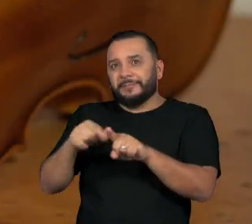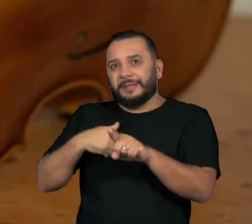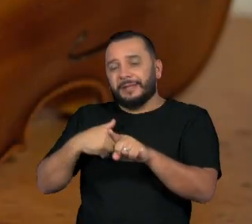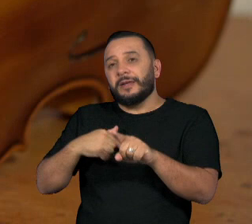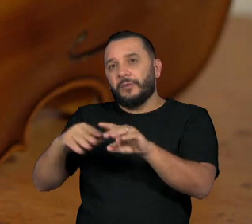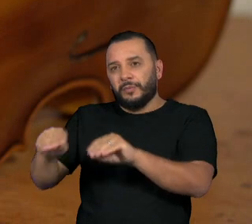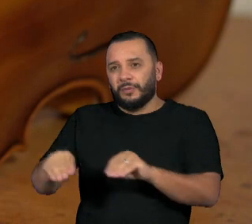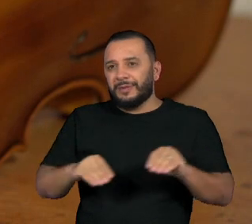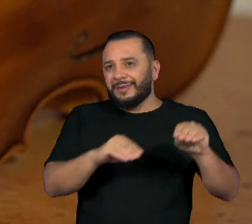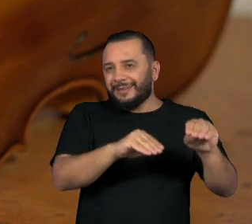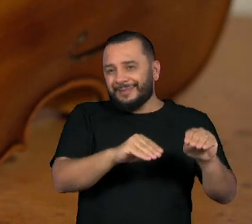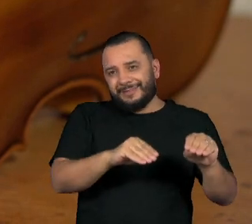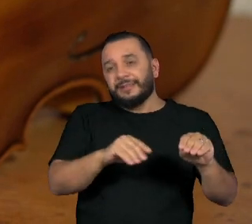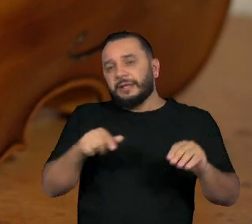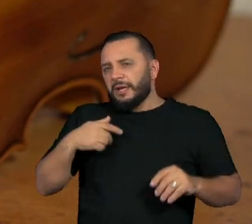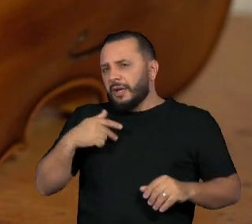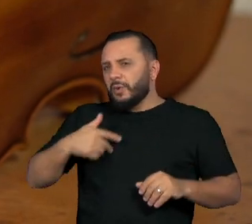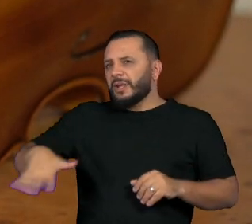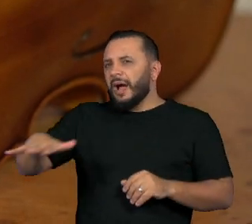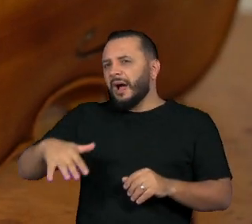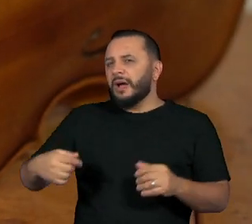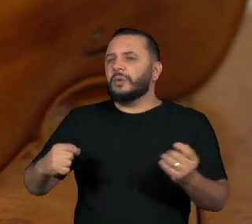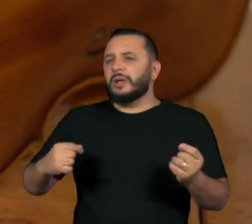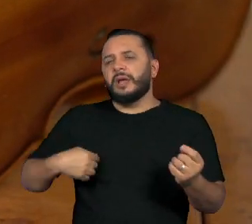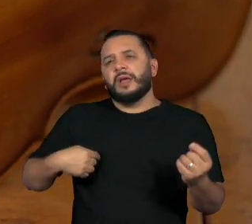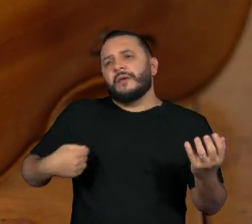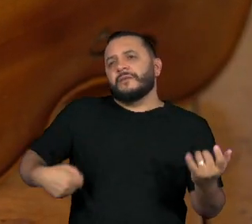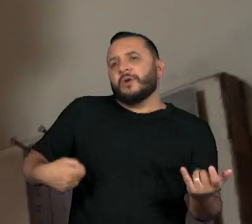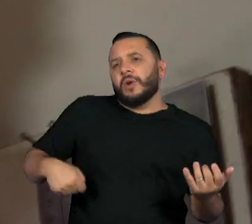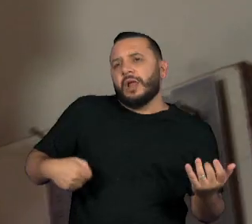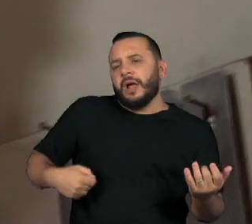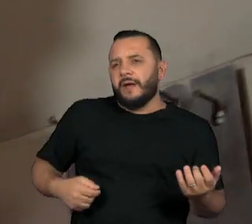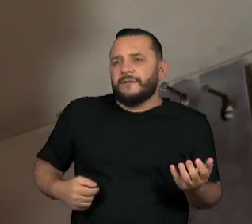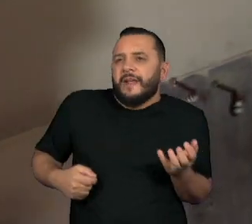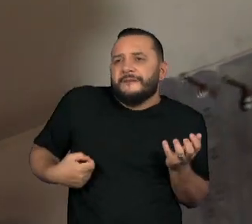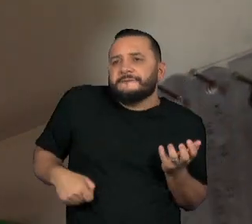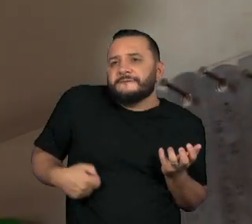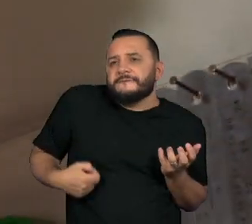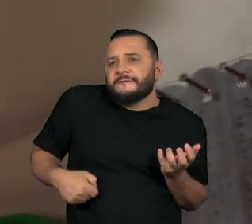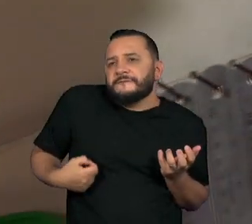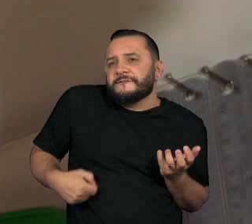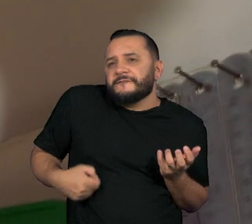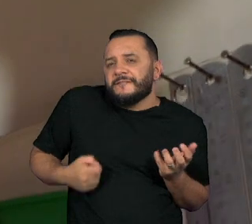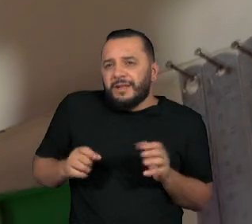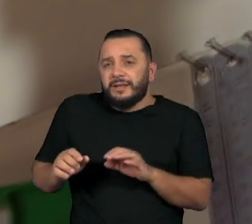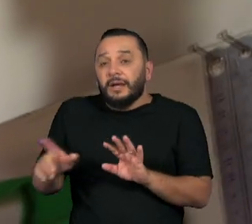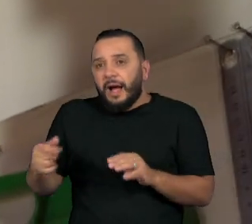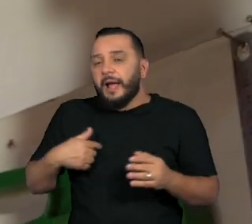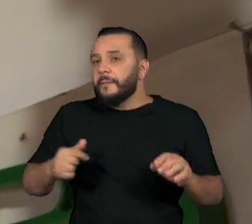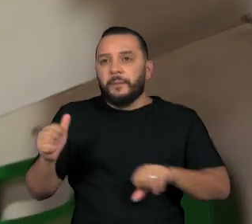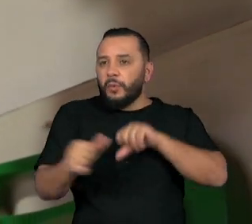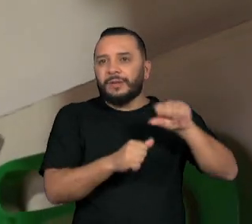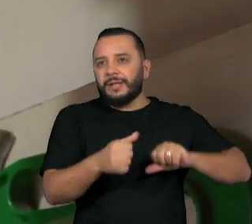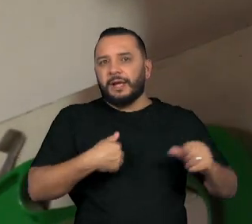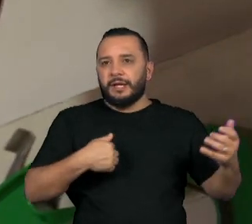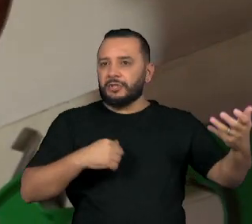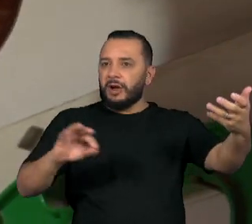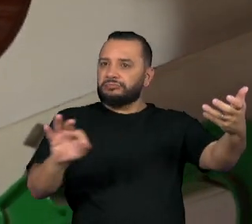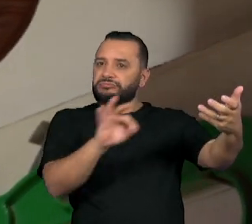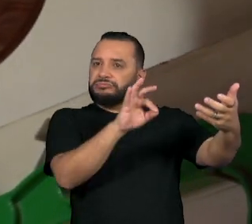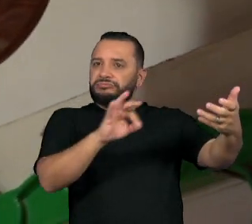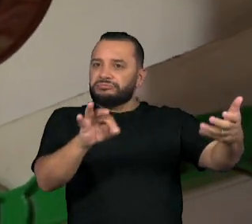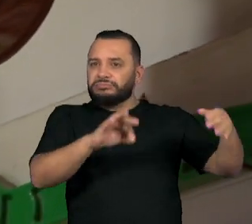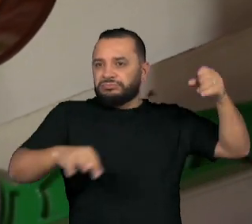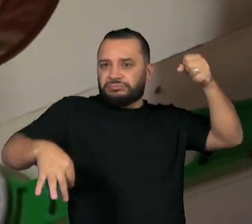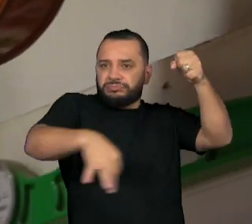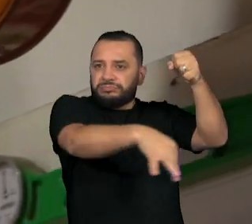corda, violino, né? Saí da área de violão, bandolim, cavaquinho, dessa área de instrumentos. E migrei para o instrumento de arco.